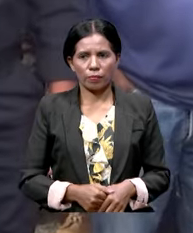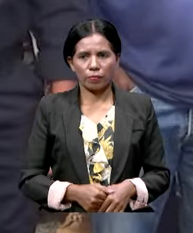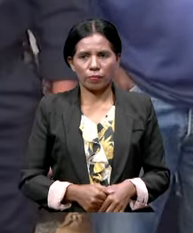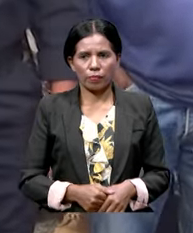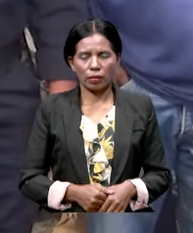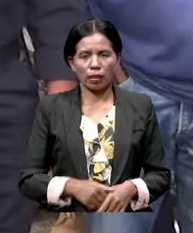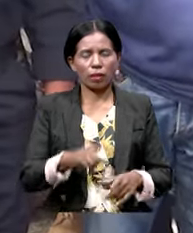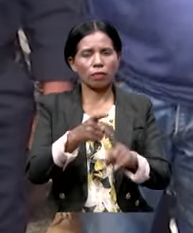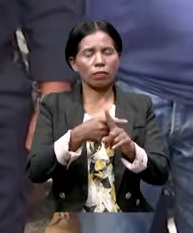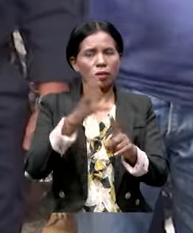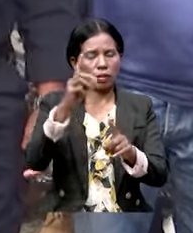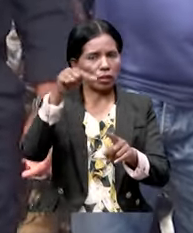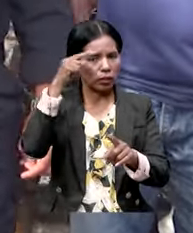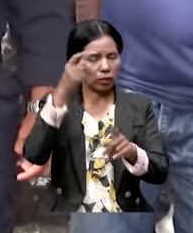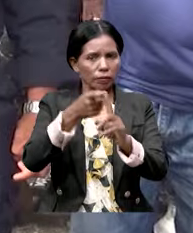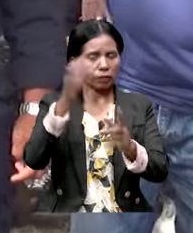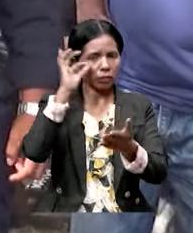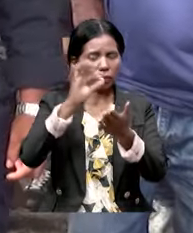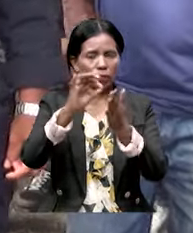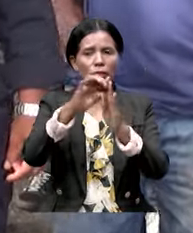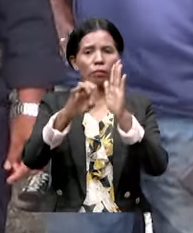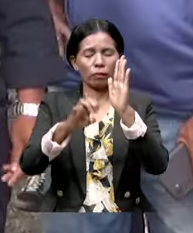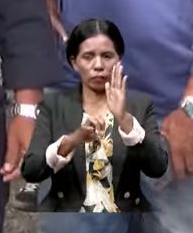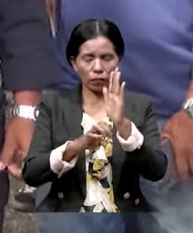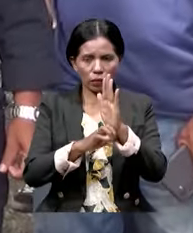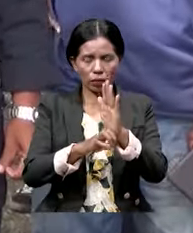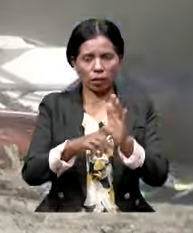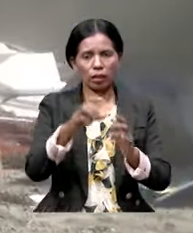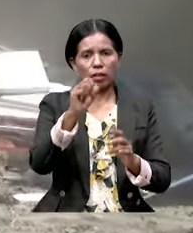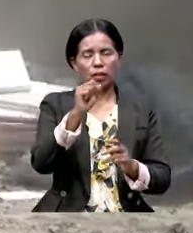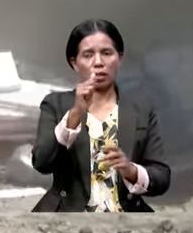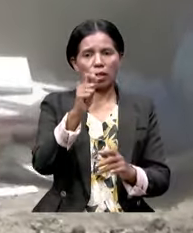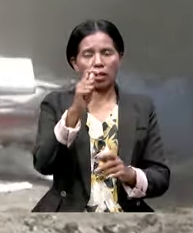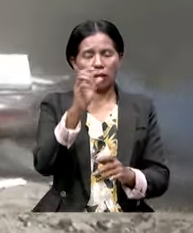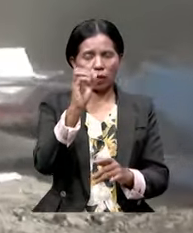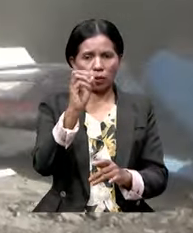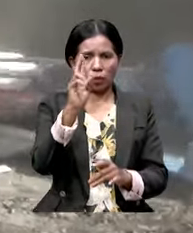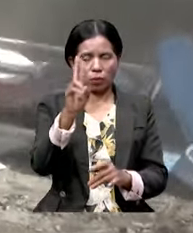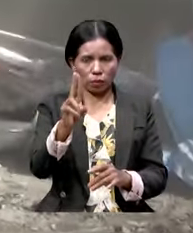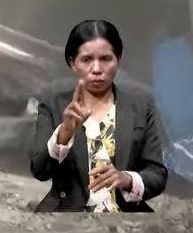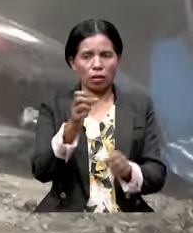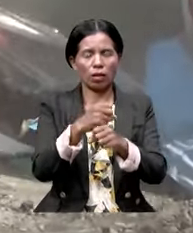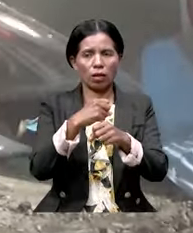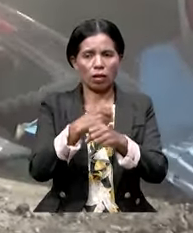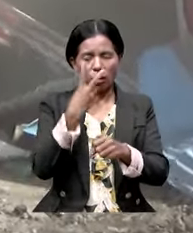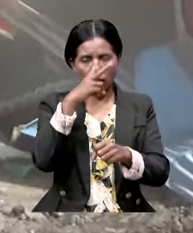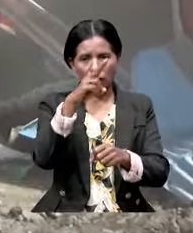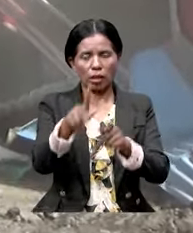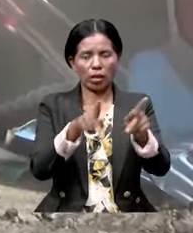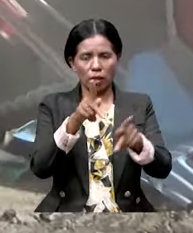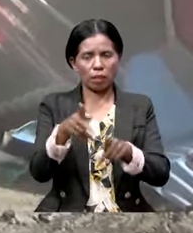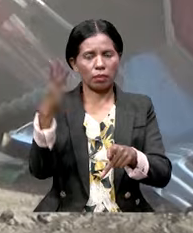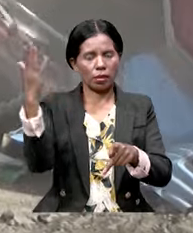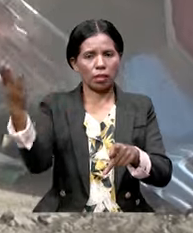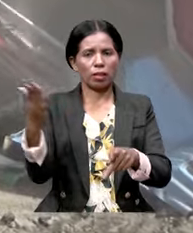Ia fulane no governo li husi secretaria estado assunto toponímia na organização urbana halo evicção ba comunidade ia